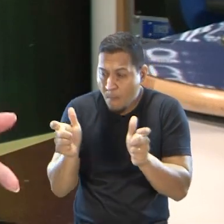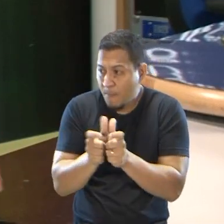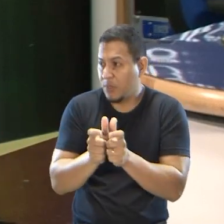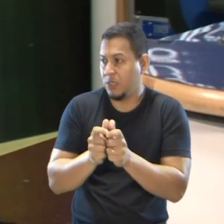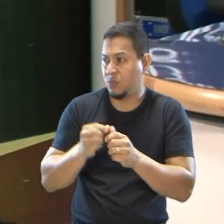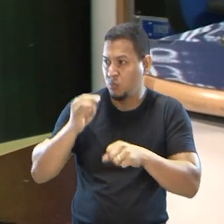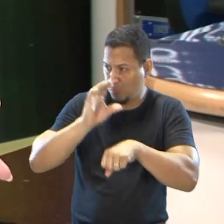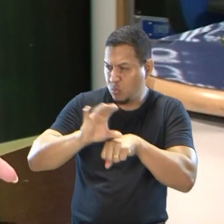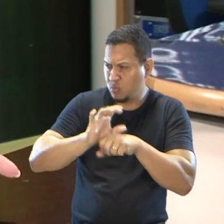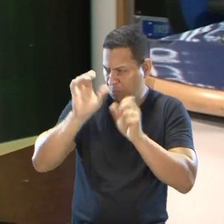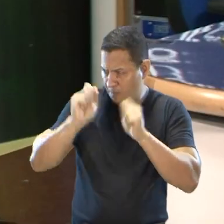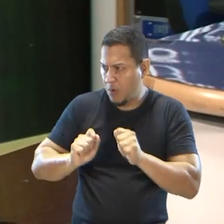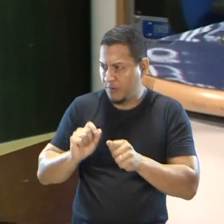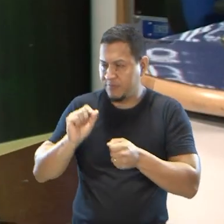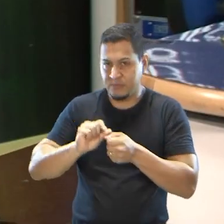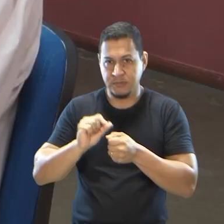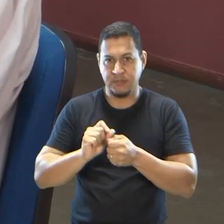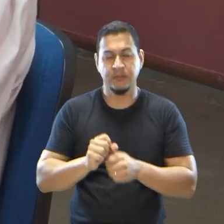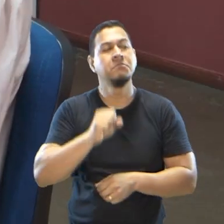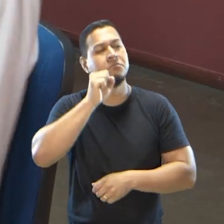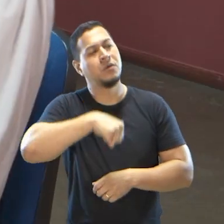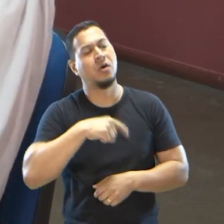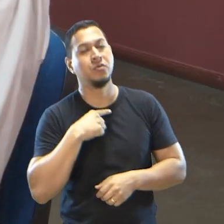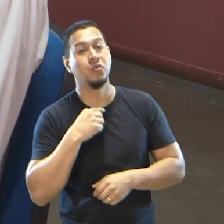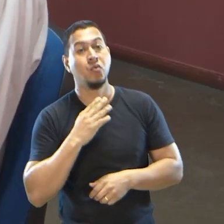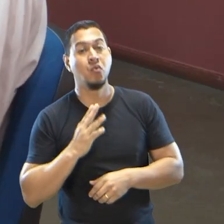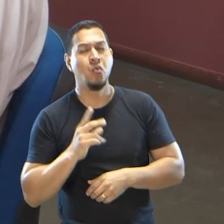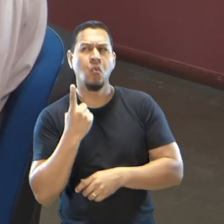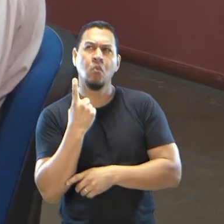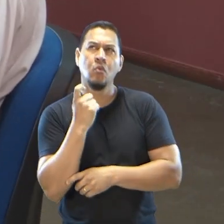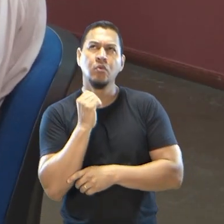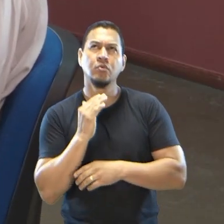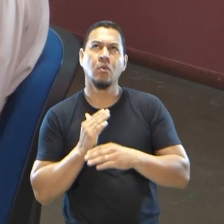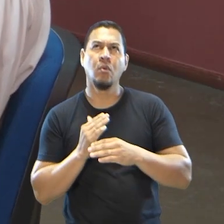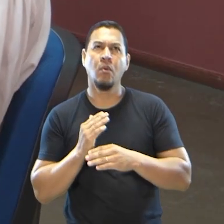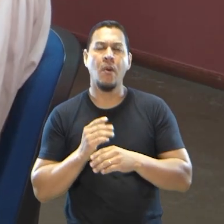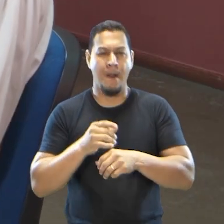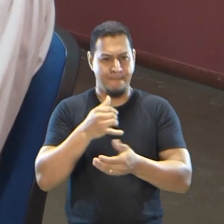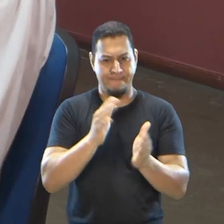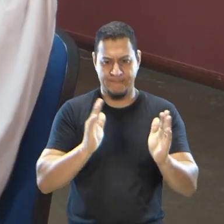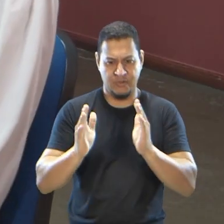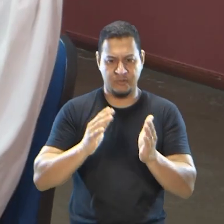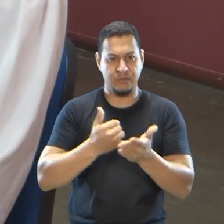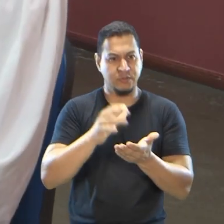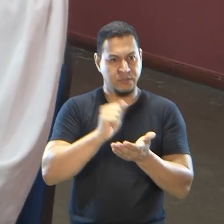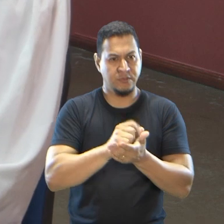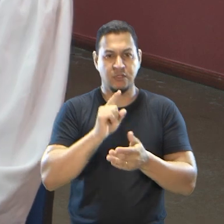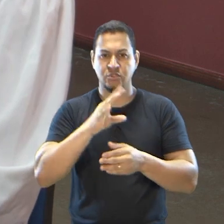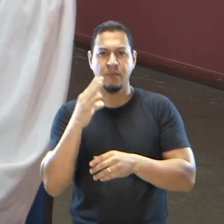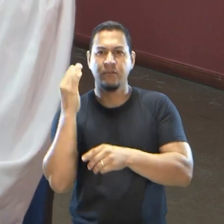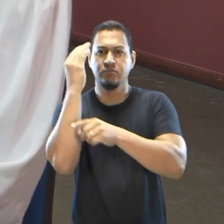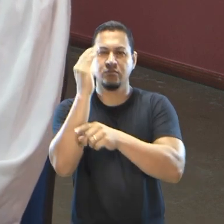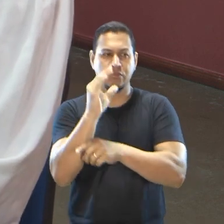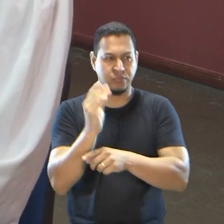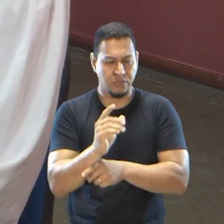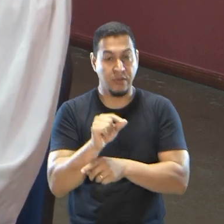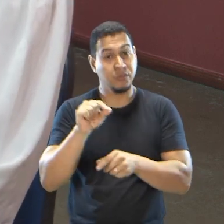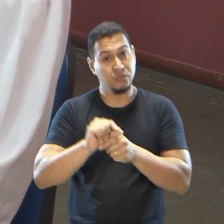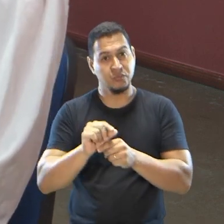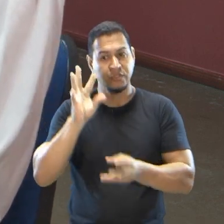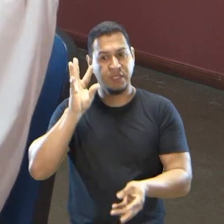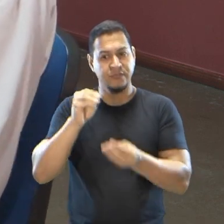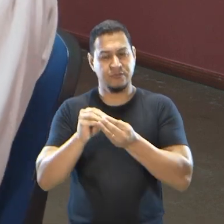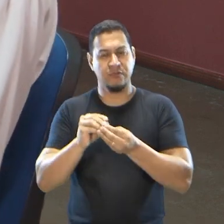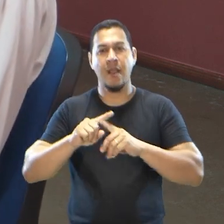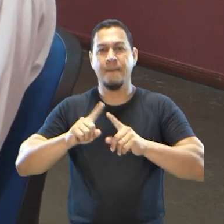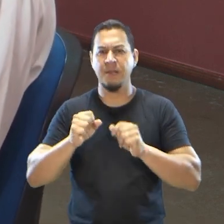ainda pode, ainda é possível se inscrever? Pode sim. O único prazo que realmente encerrou foi para a submissão dos resumos. Agora, para se inscrever, para poder